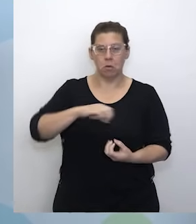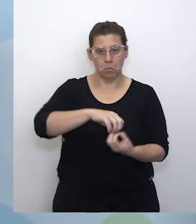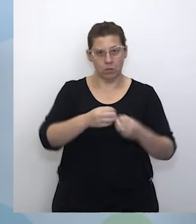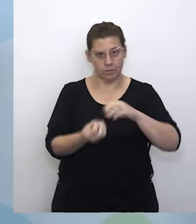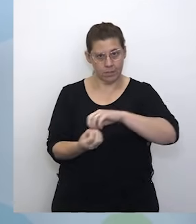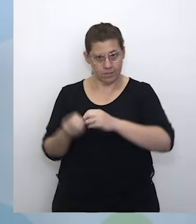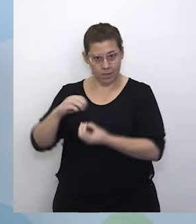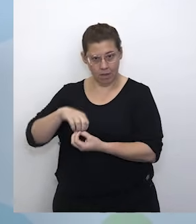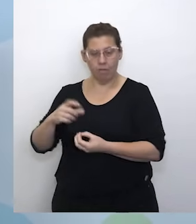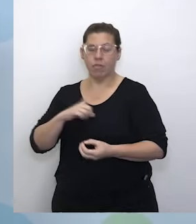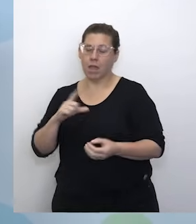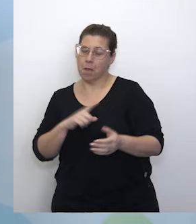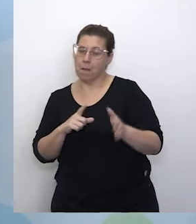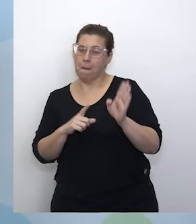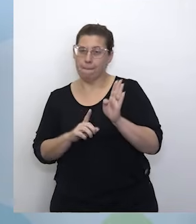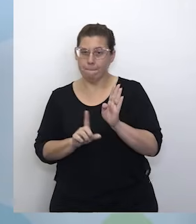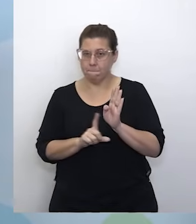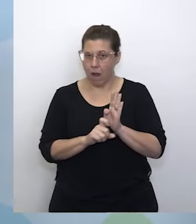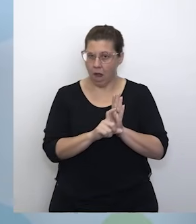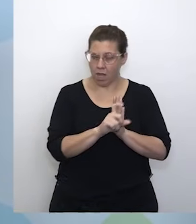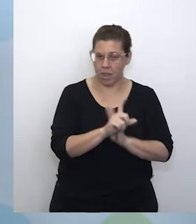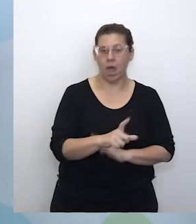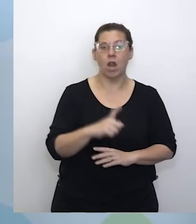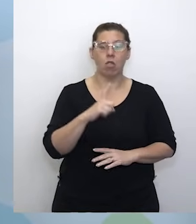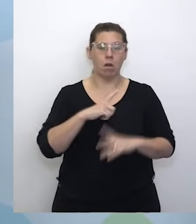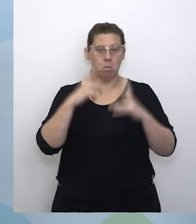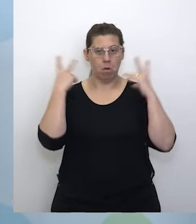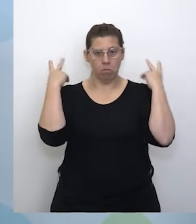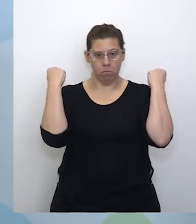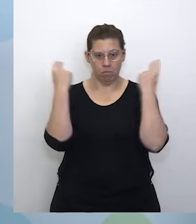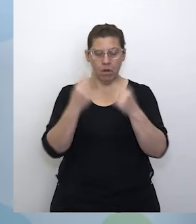assexuada, existem bactérias, um termo grego,